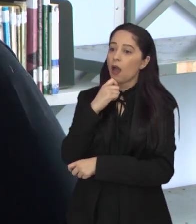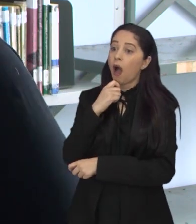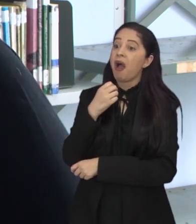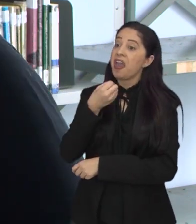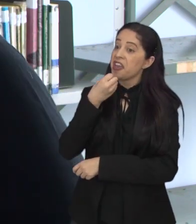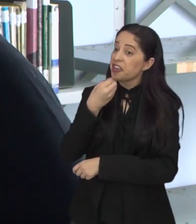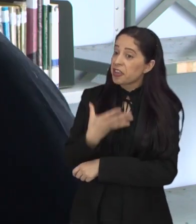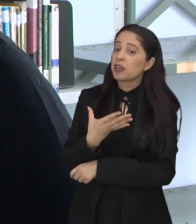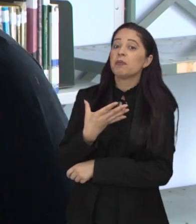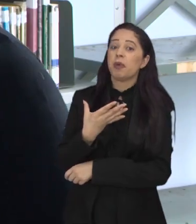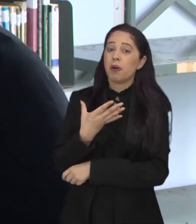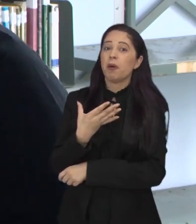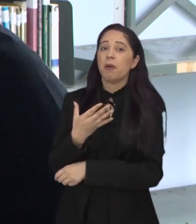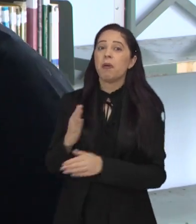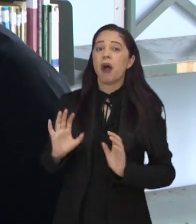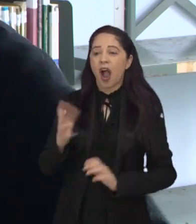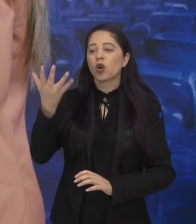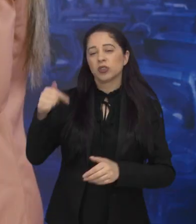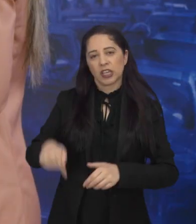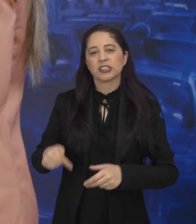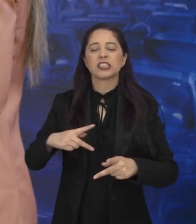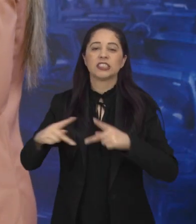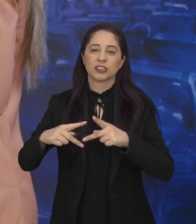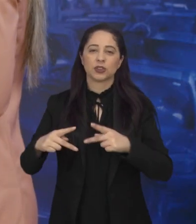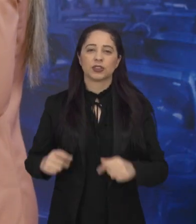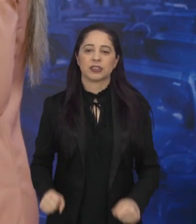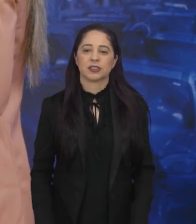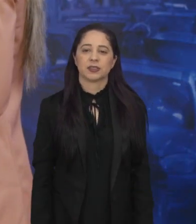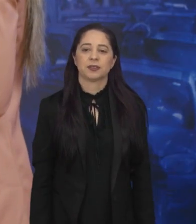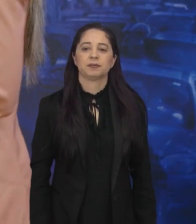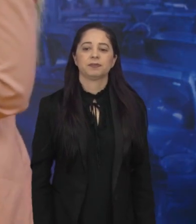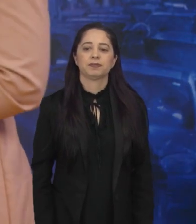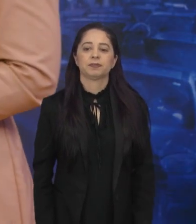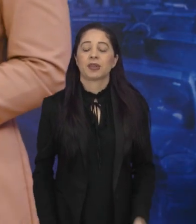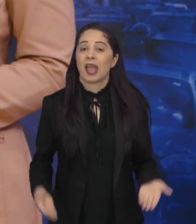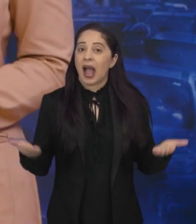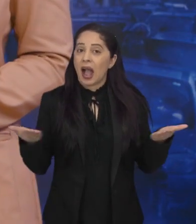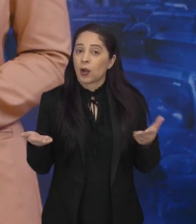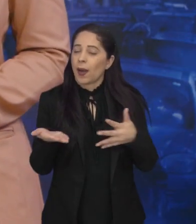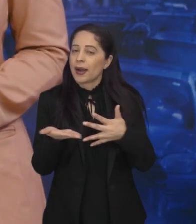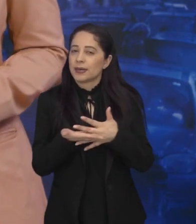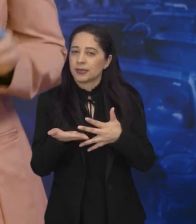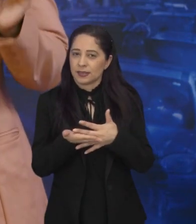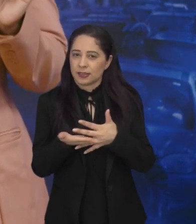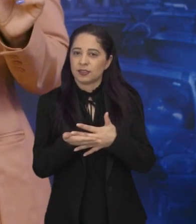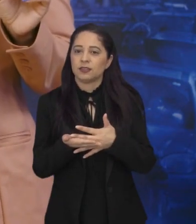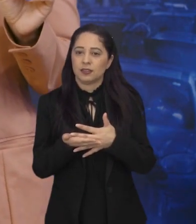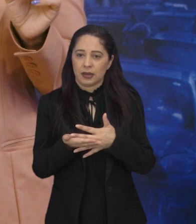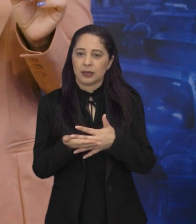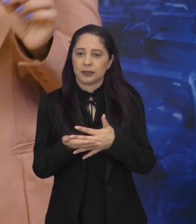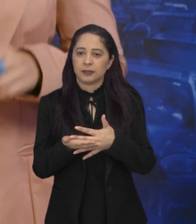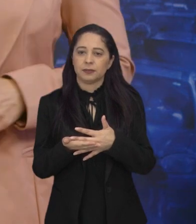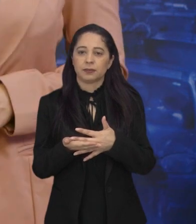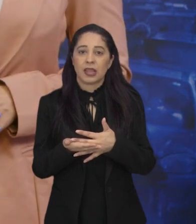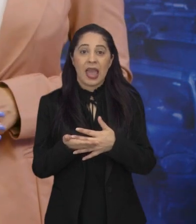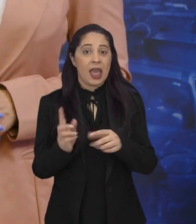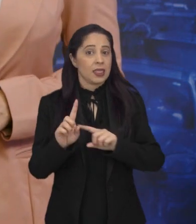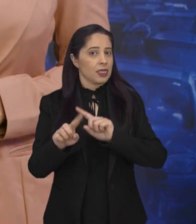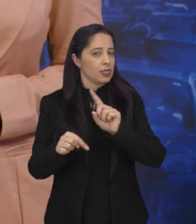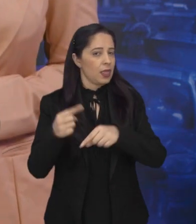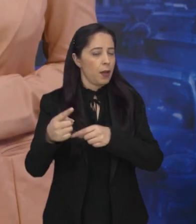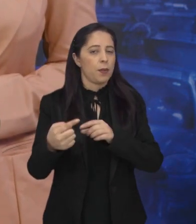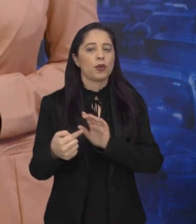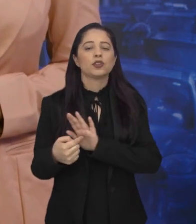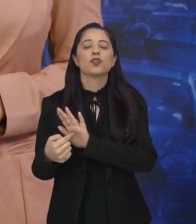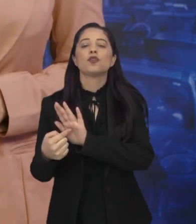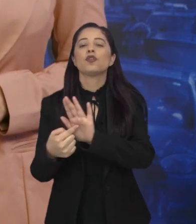bom que essas coisas acontecem no município que eu moro. E olha, a gente faz o último intervalo aqui do Ação